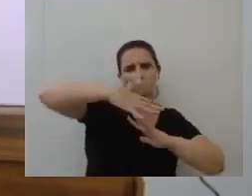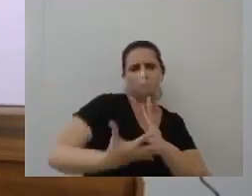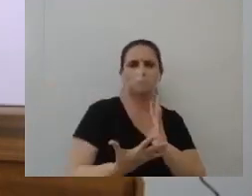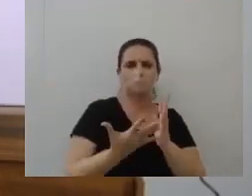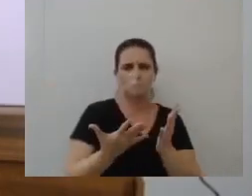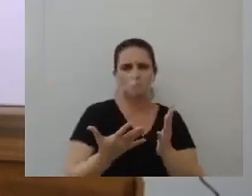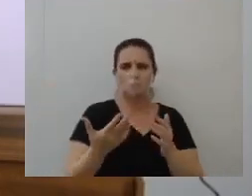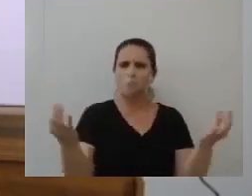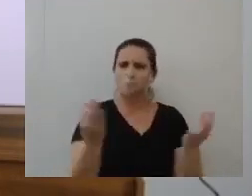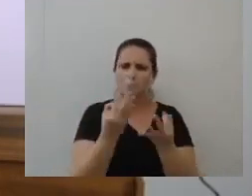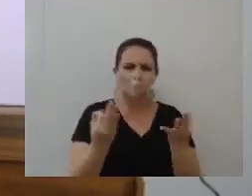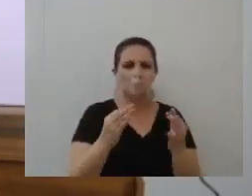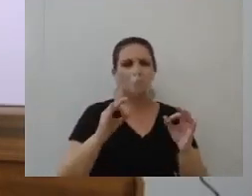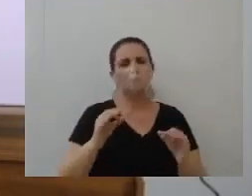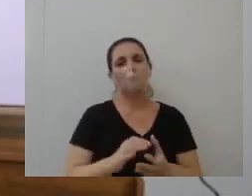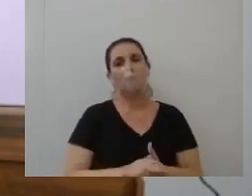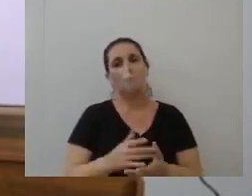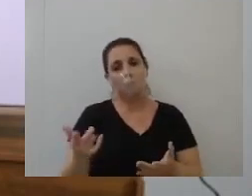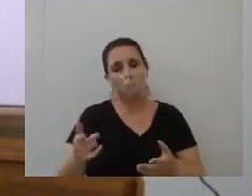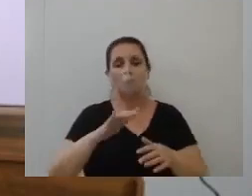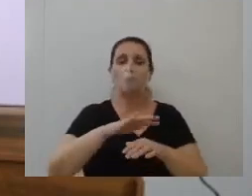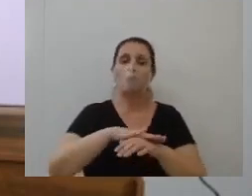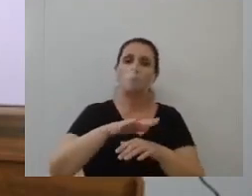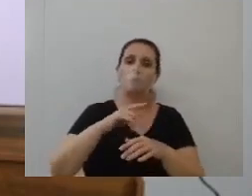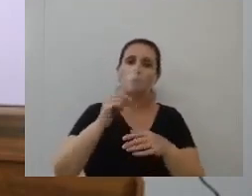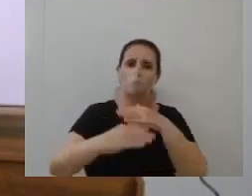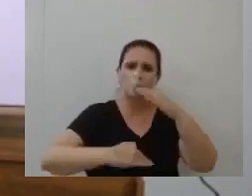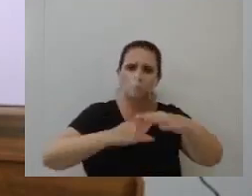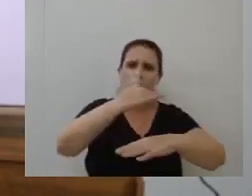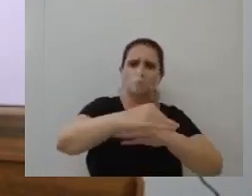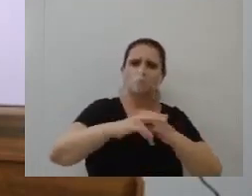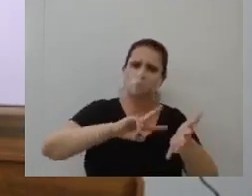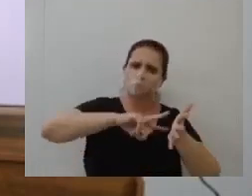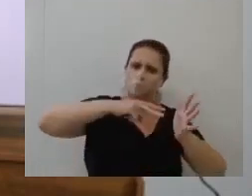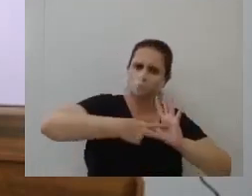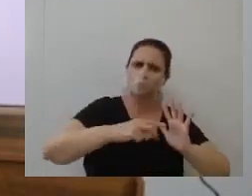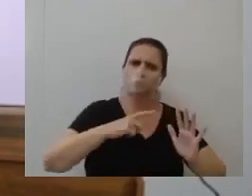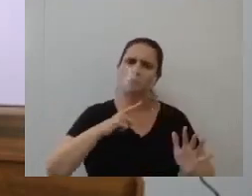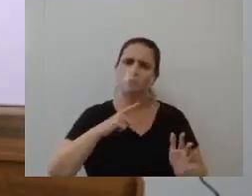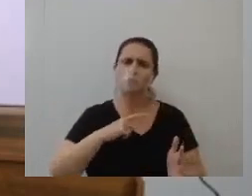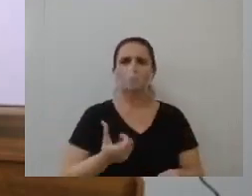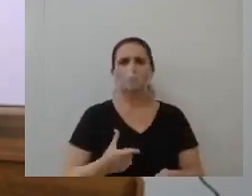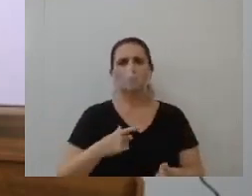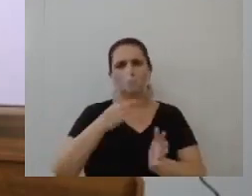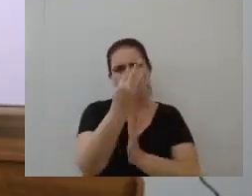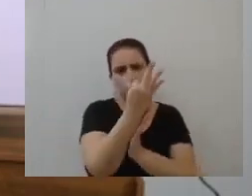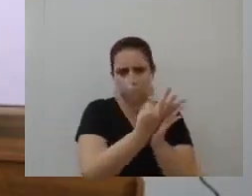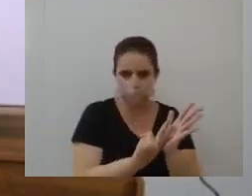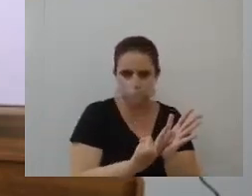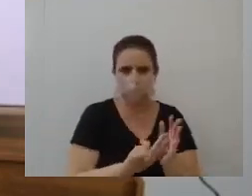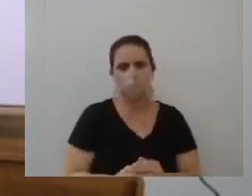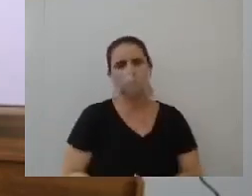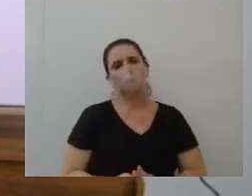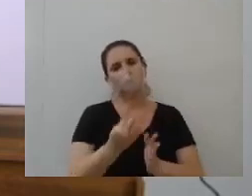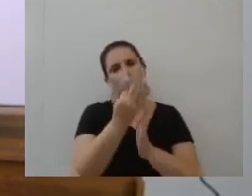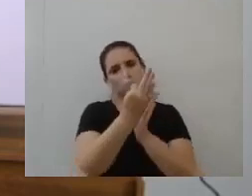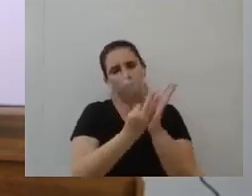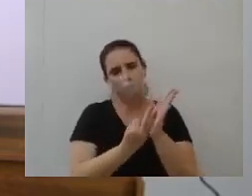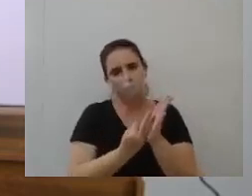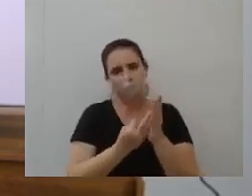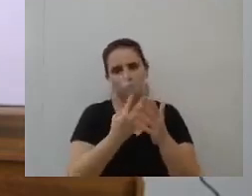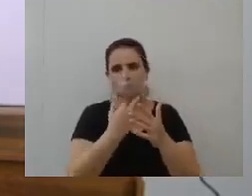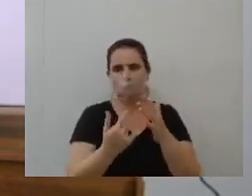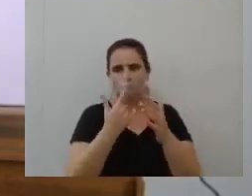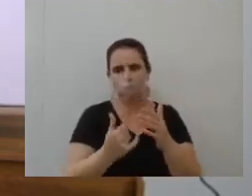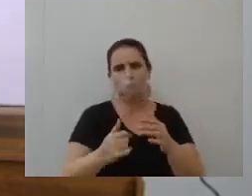em Libras. Isso é maravilhoso. E ali é um processo que gera significado. Ali nós temos um texto, é a